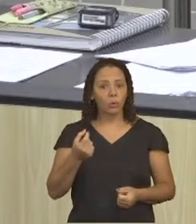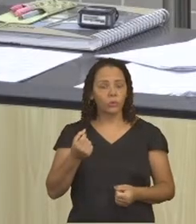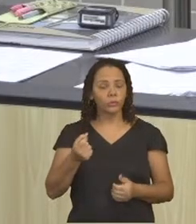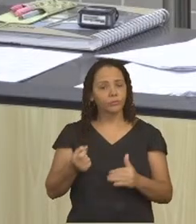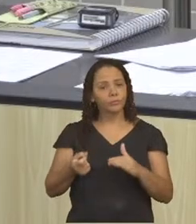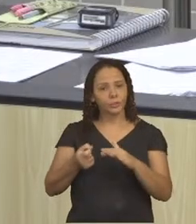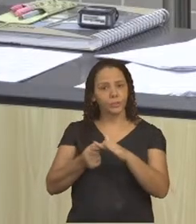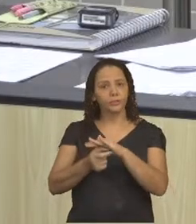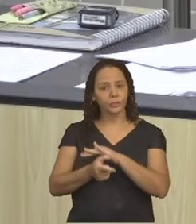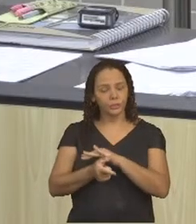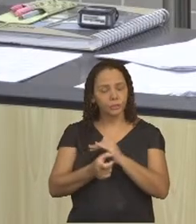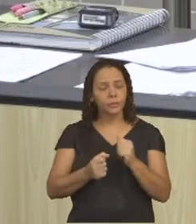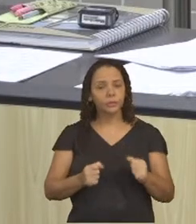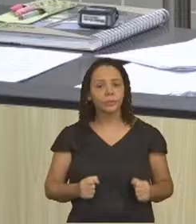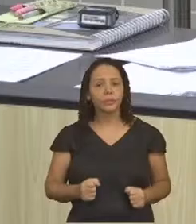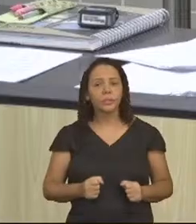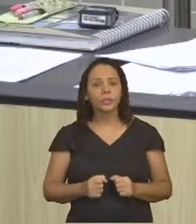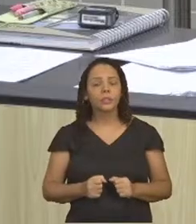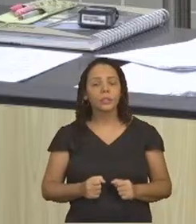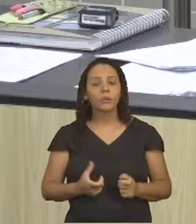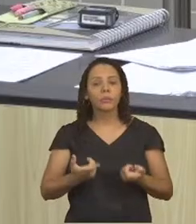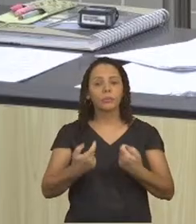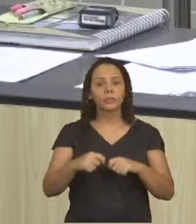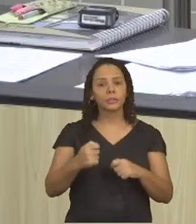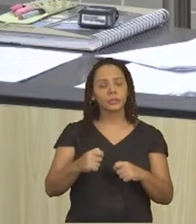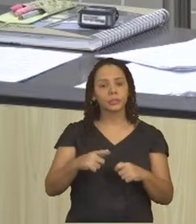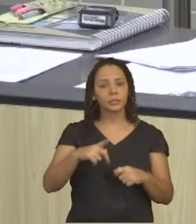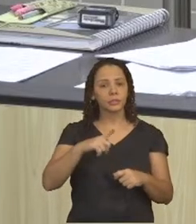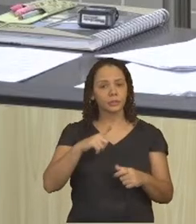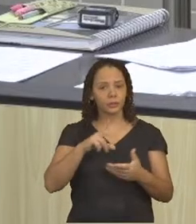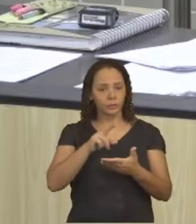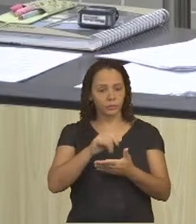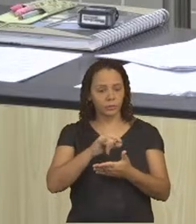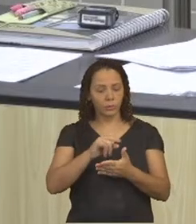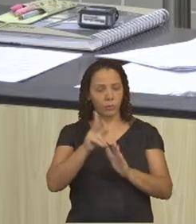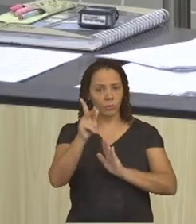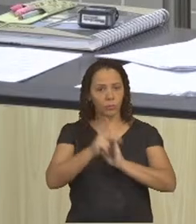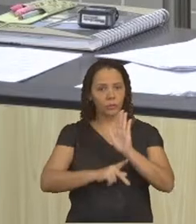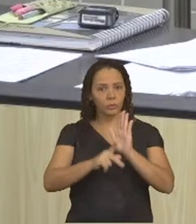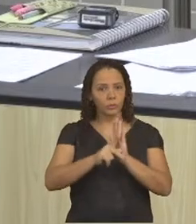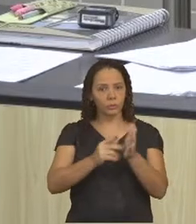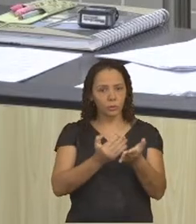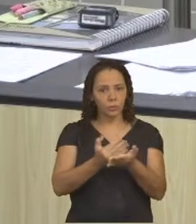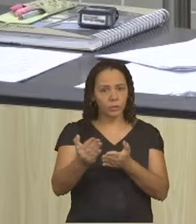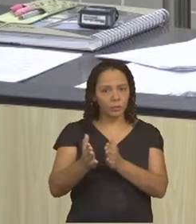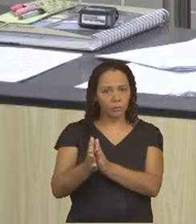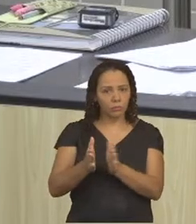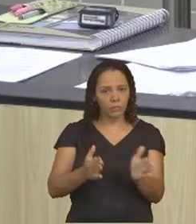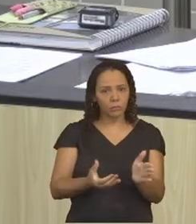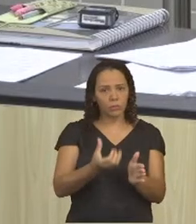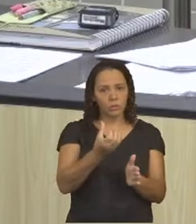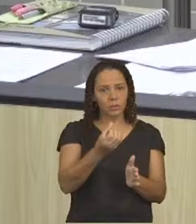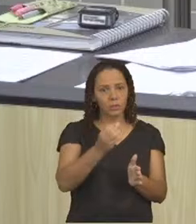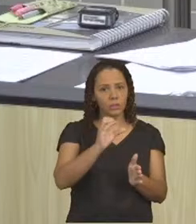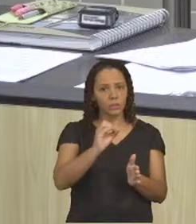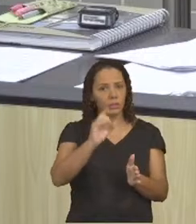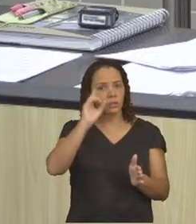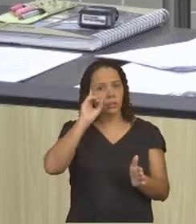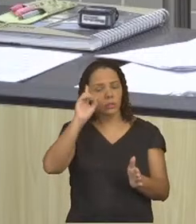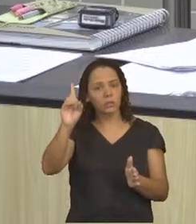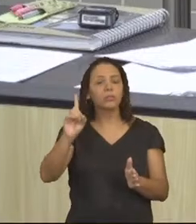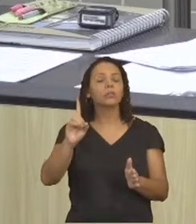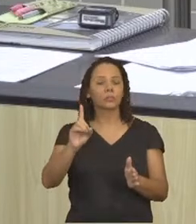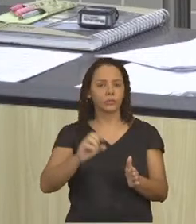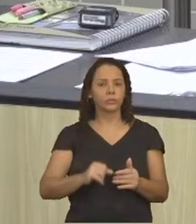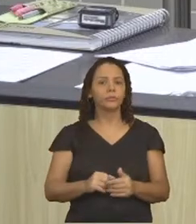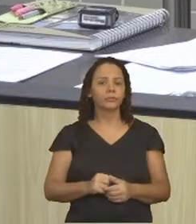dos respectivos fundos deverão iniciar a execução dos projetos no prazo de 60 dias, contados a partir do